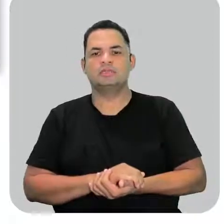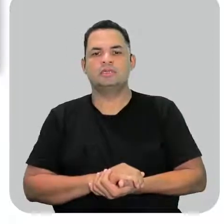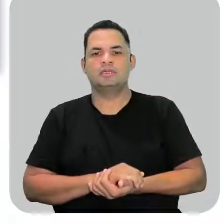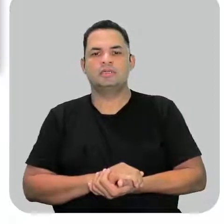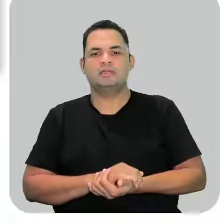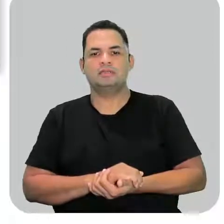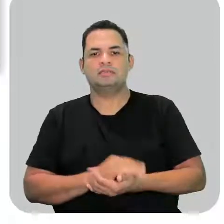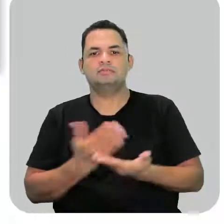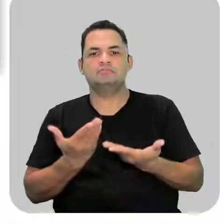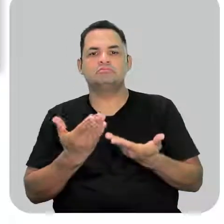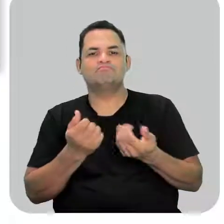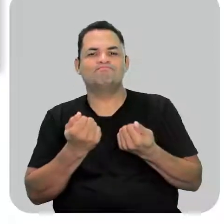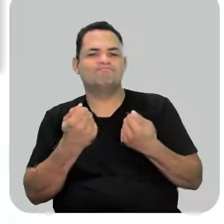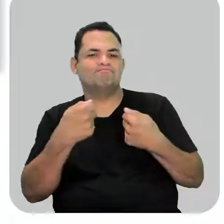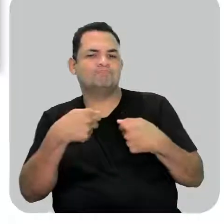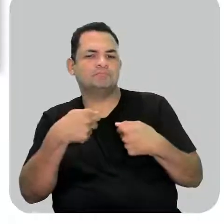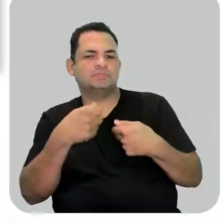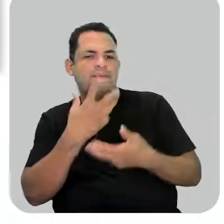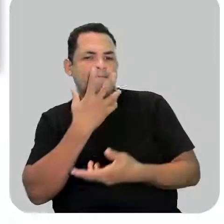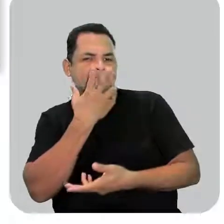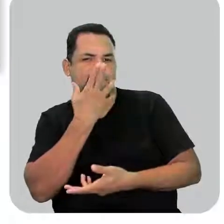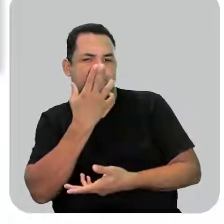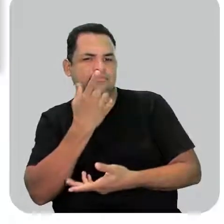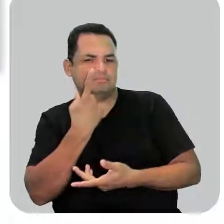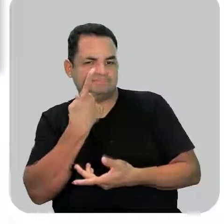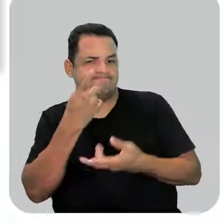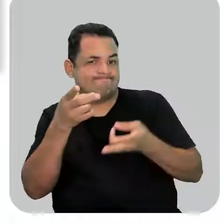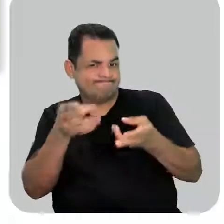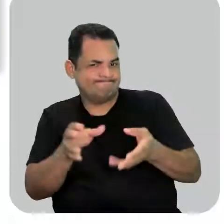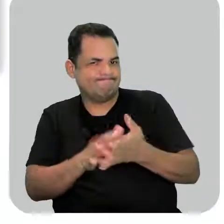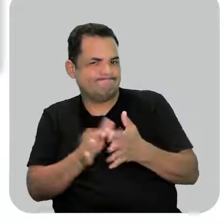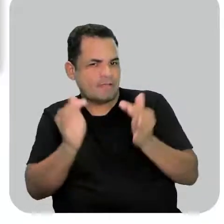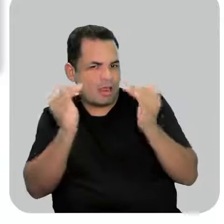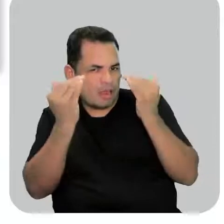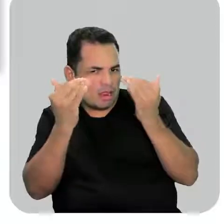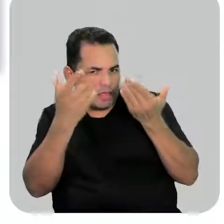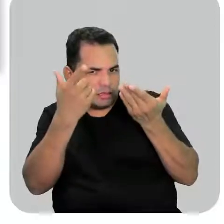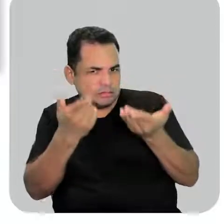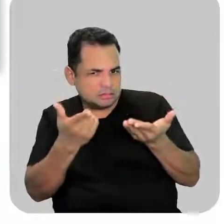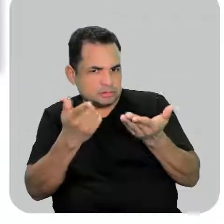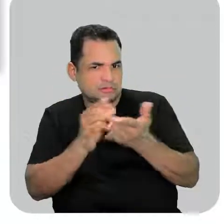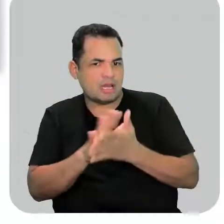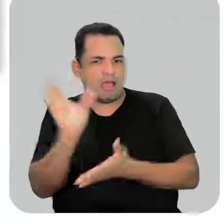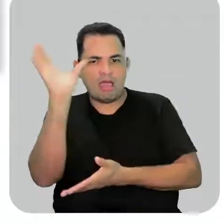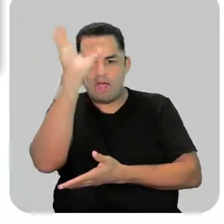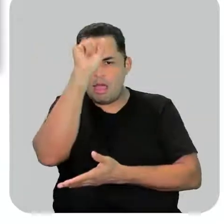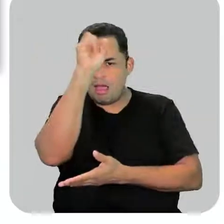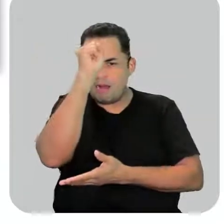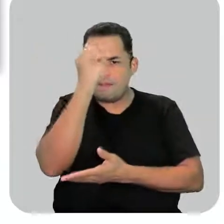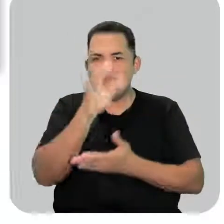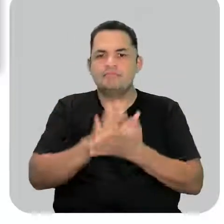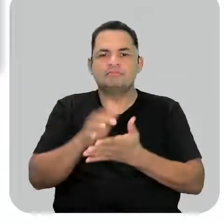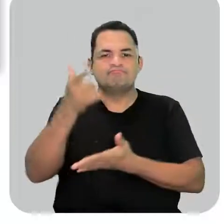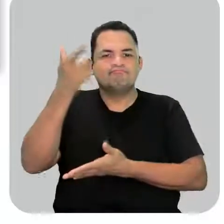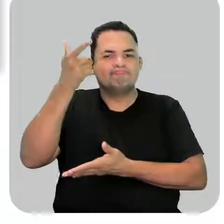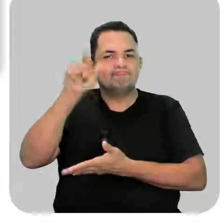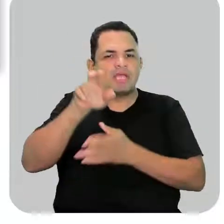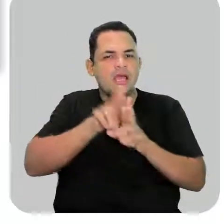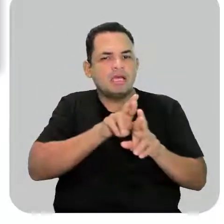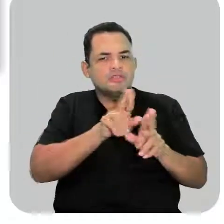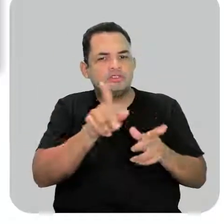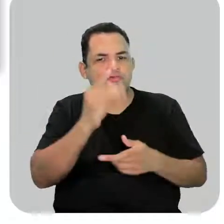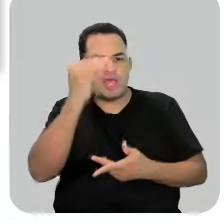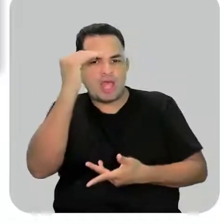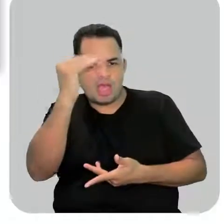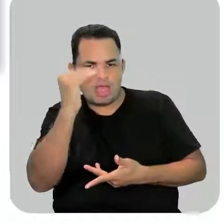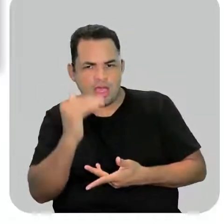mais que elas possam ser um pouco parecidas, eu quero que vocês prestem atenção para a gente aprender e conseguir